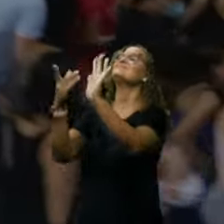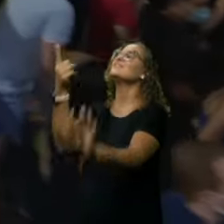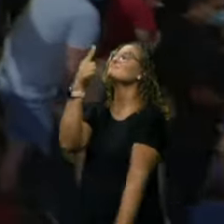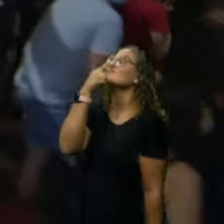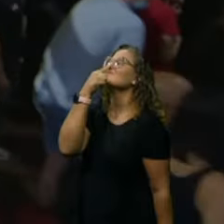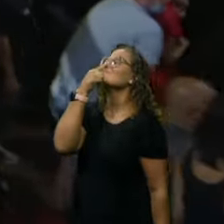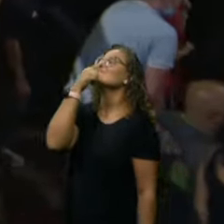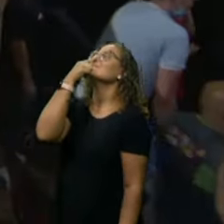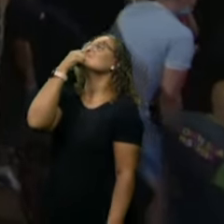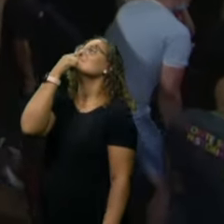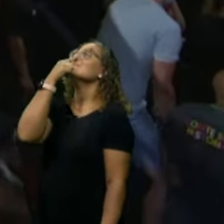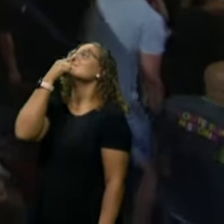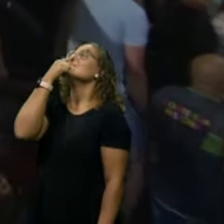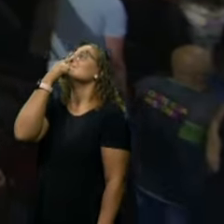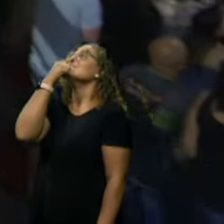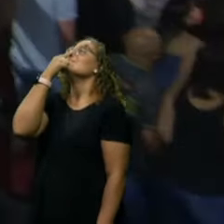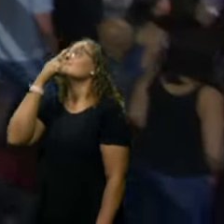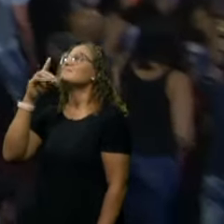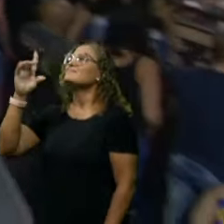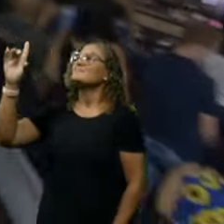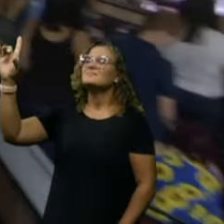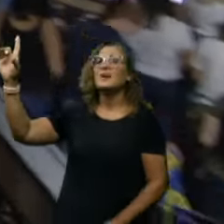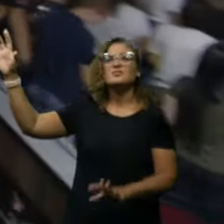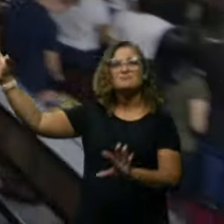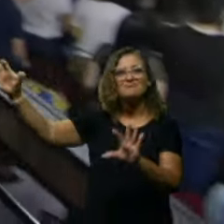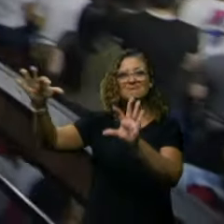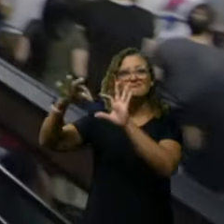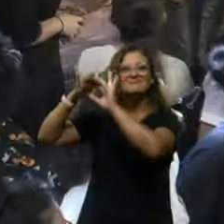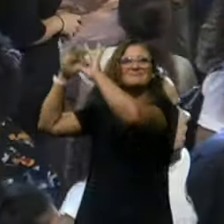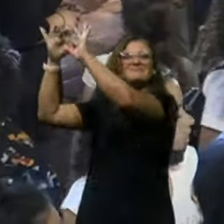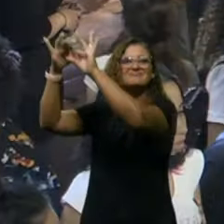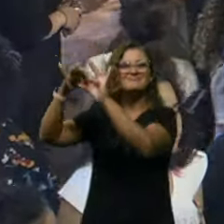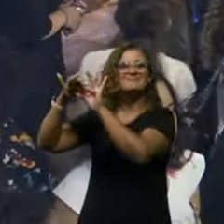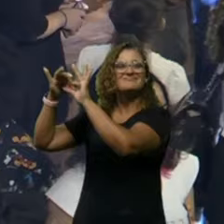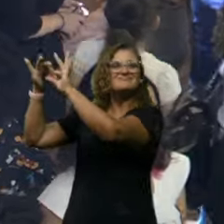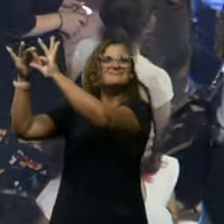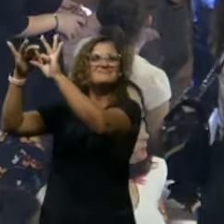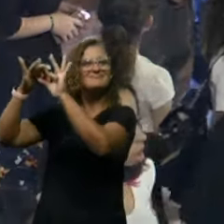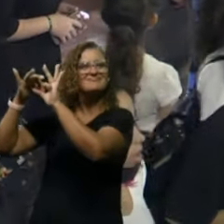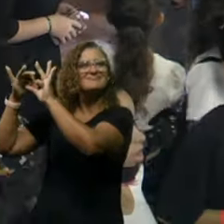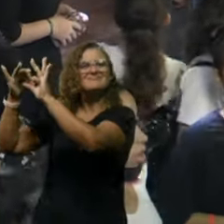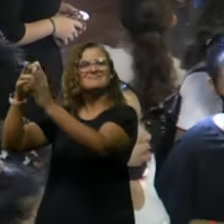conhecer Jesus E aí